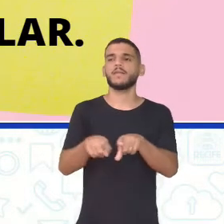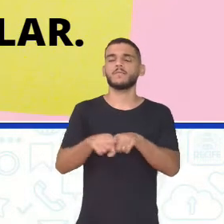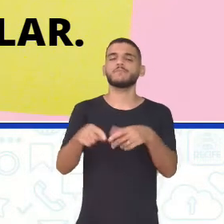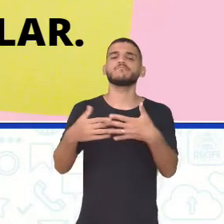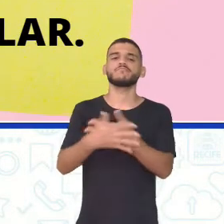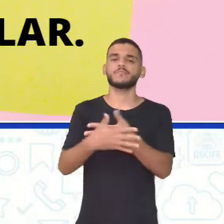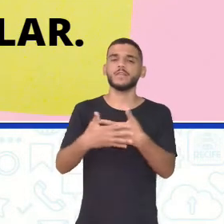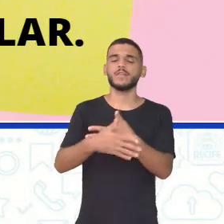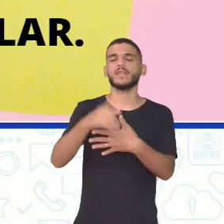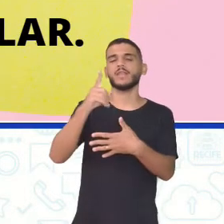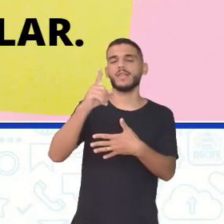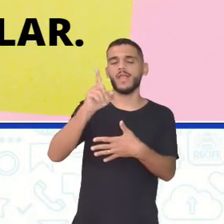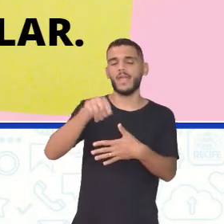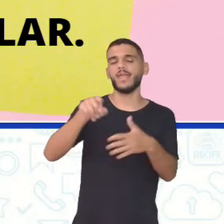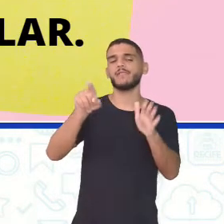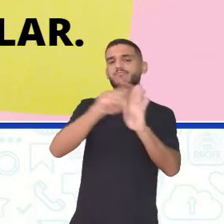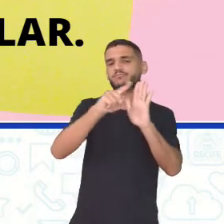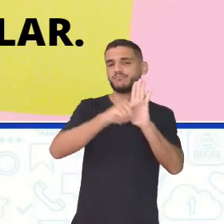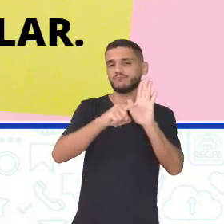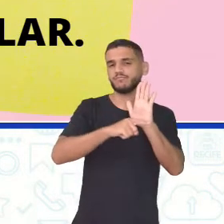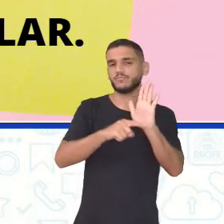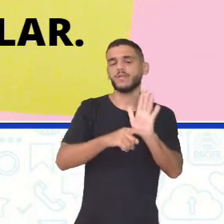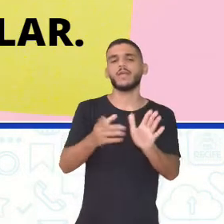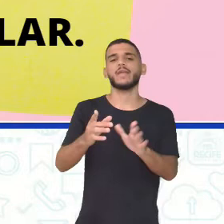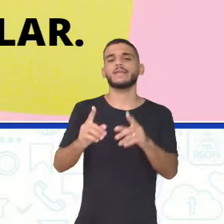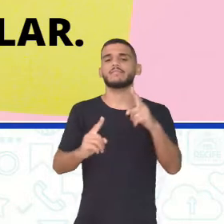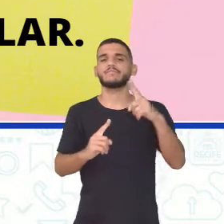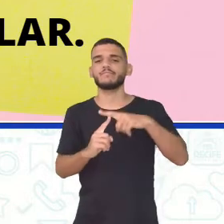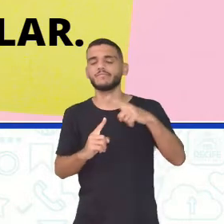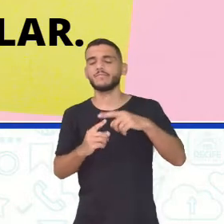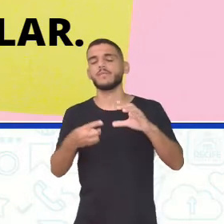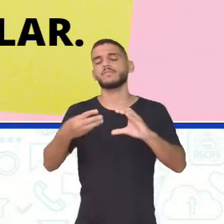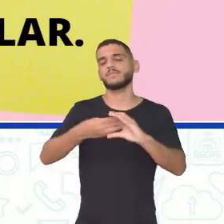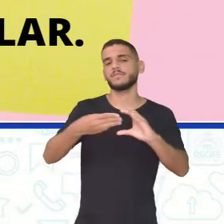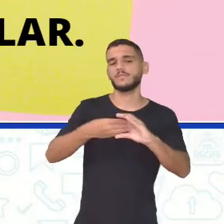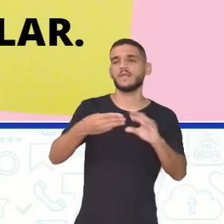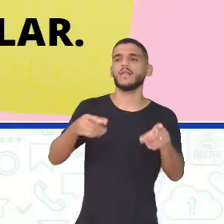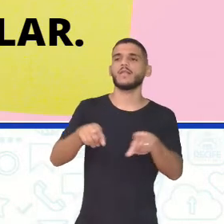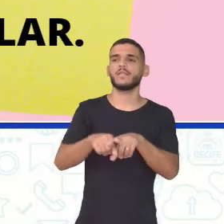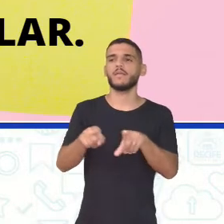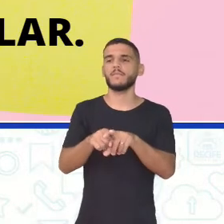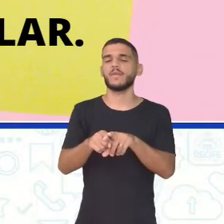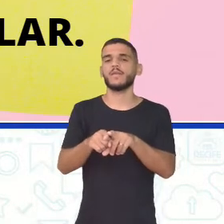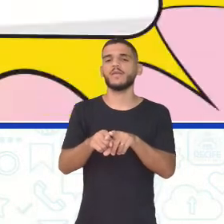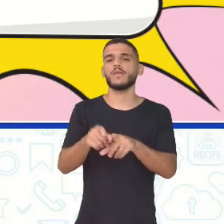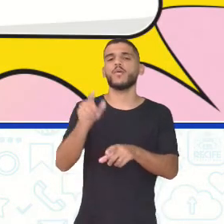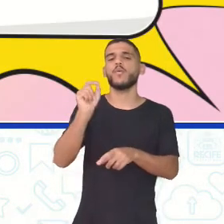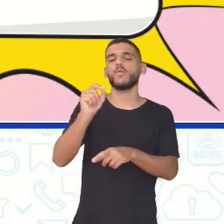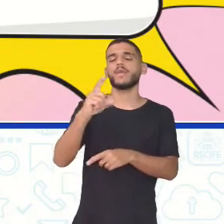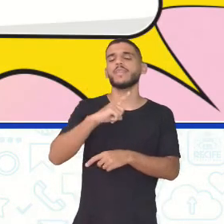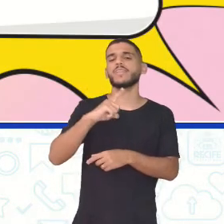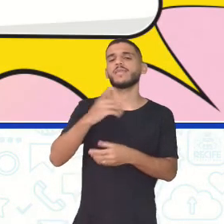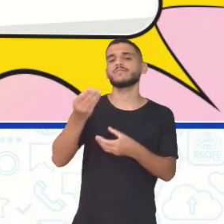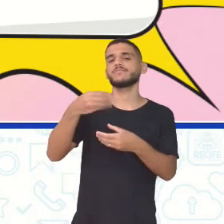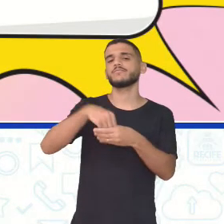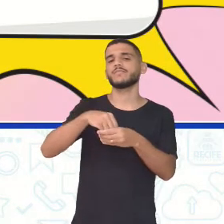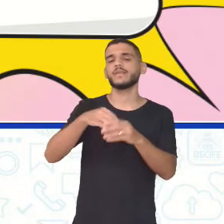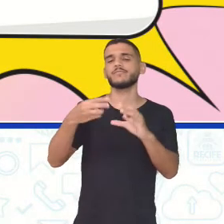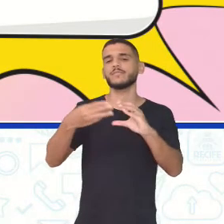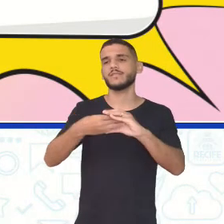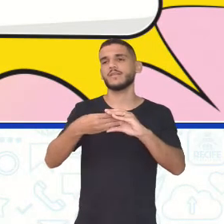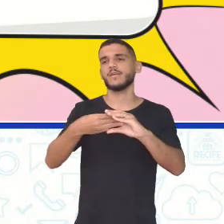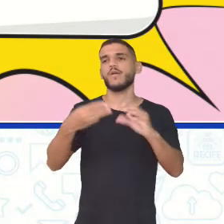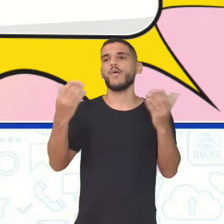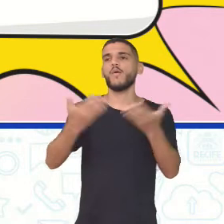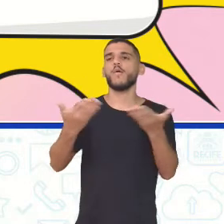são classificados de acordo com o tipo de célula e da substância intercelular, a substância que tem dentro dessa célula. Mas hoje eu